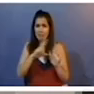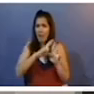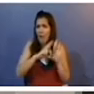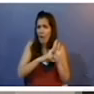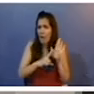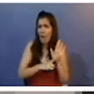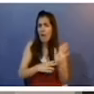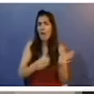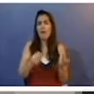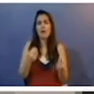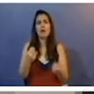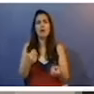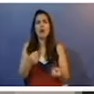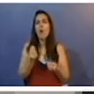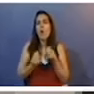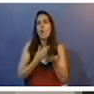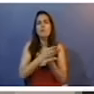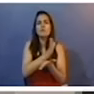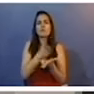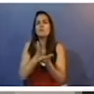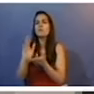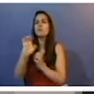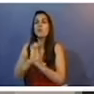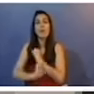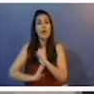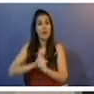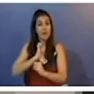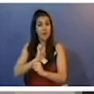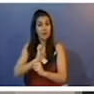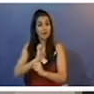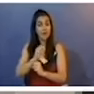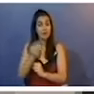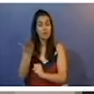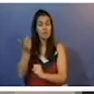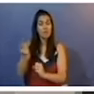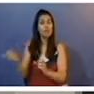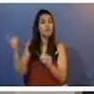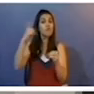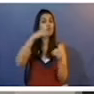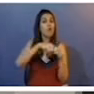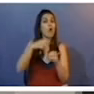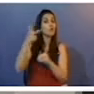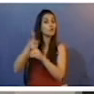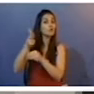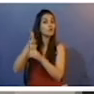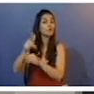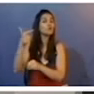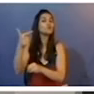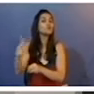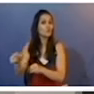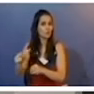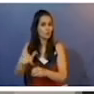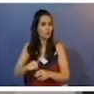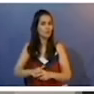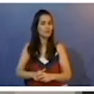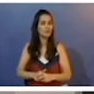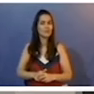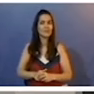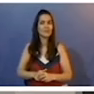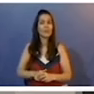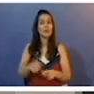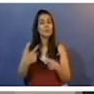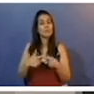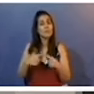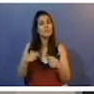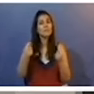de octeto, distribuição eletrônica, retorne às aulas anteriores e assista novamente às aulas, tá bom? É um